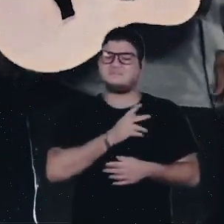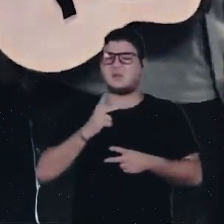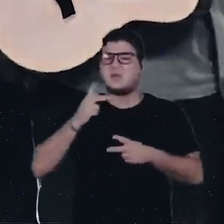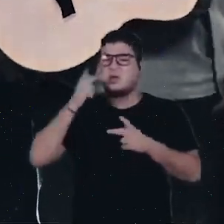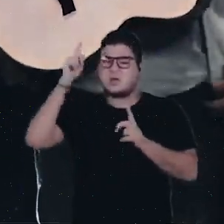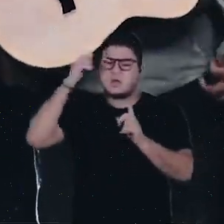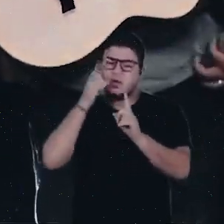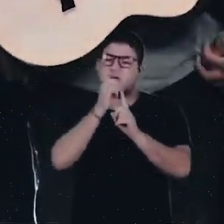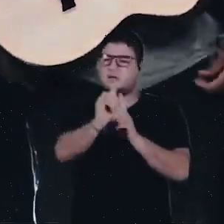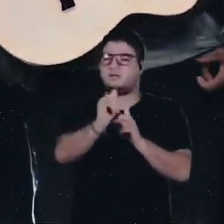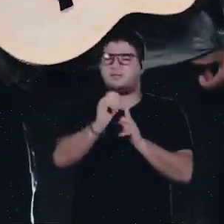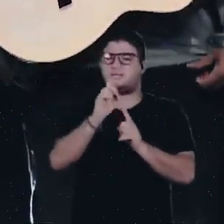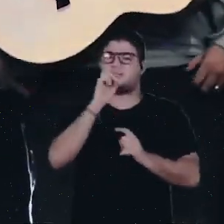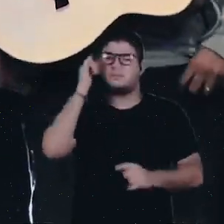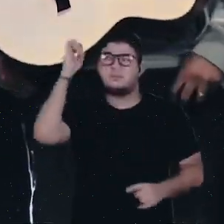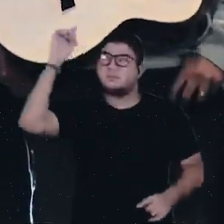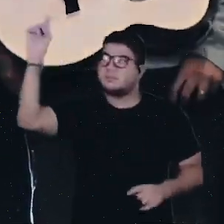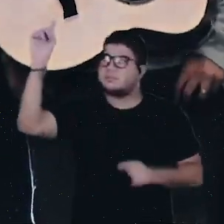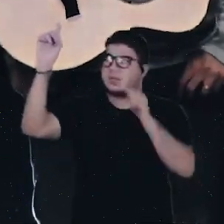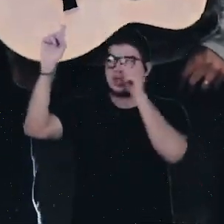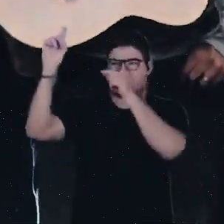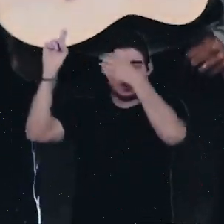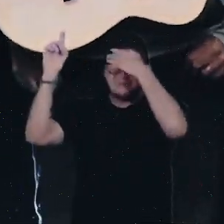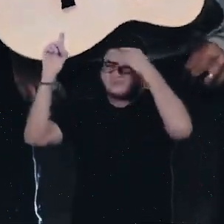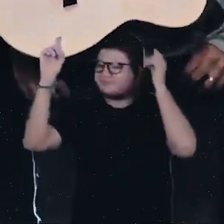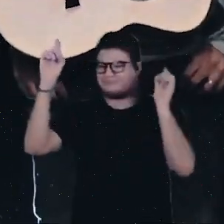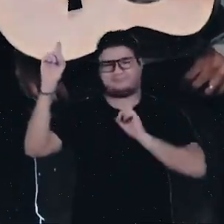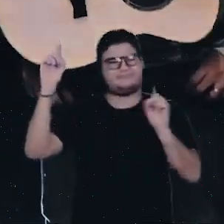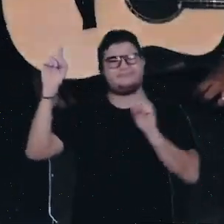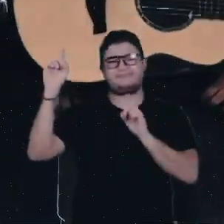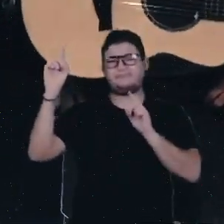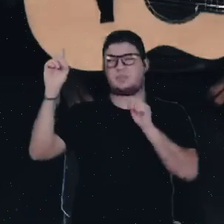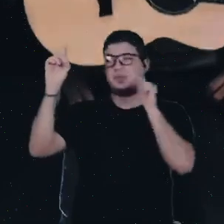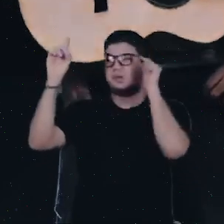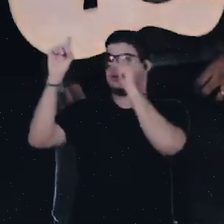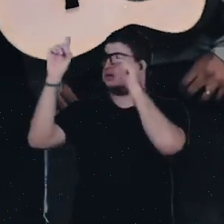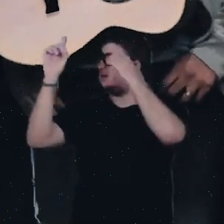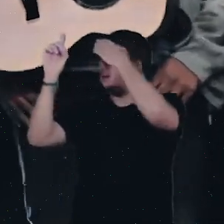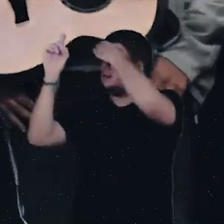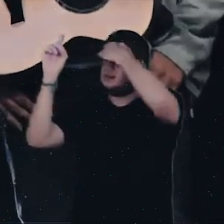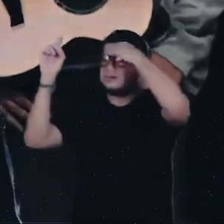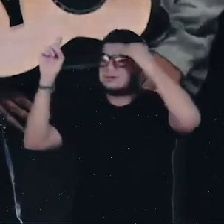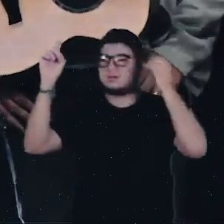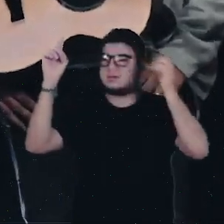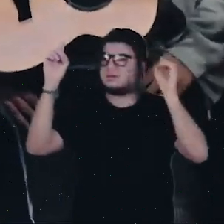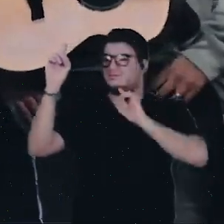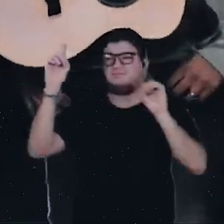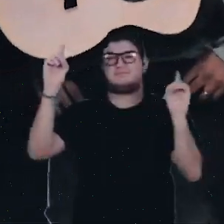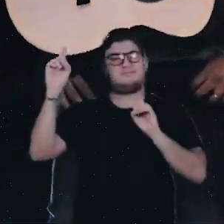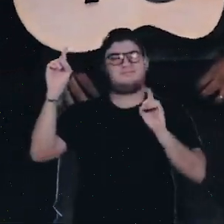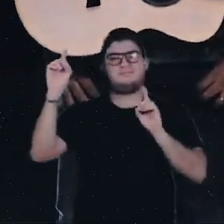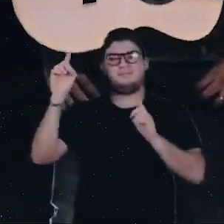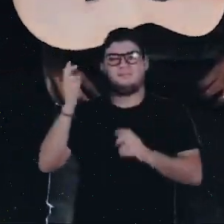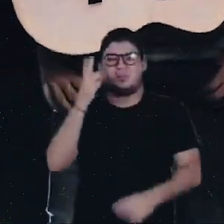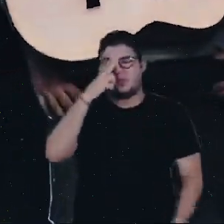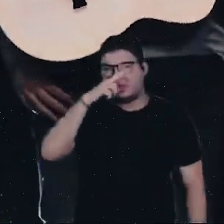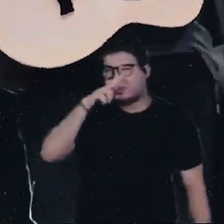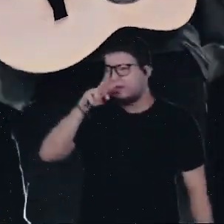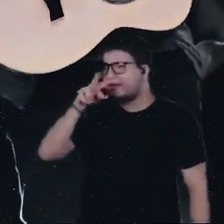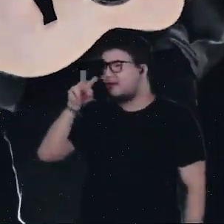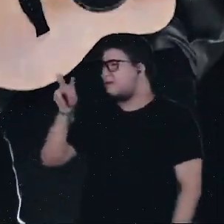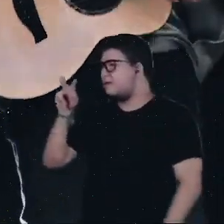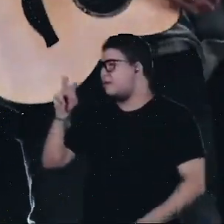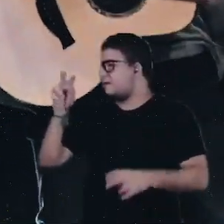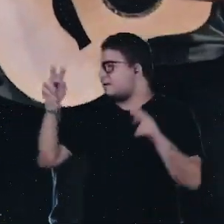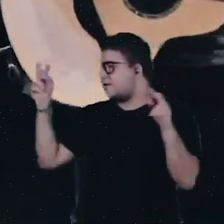profética: Deus não se esquece de você. Vou repetir mais uma vez: Deus não se esquece de você. Olha para essa pessoa linda e diz assim: Deus